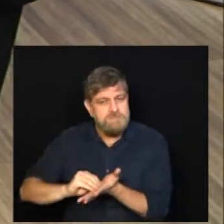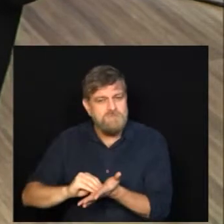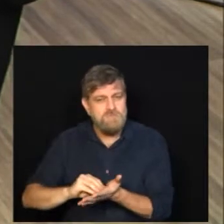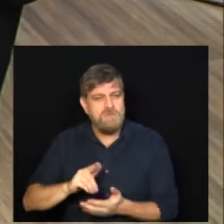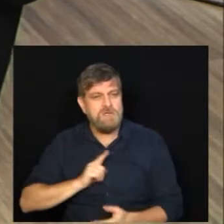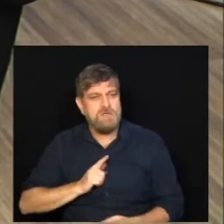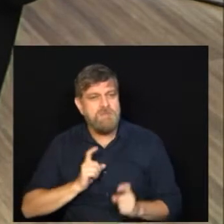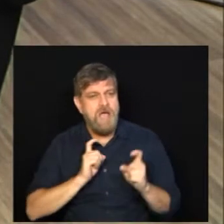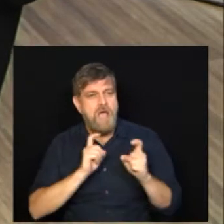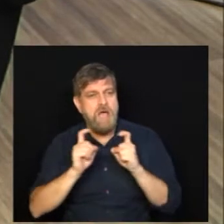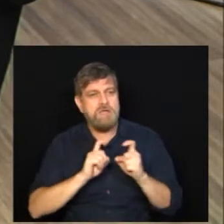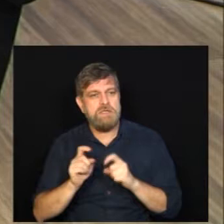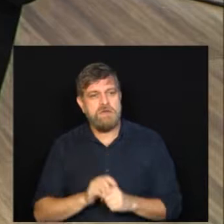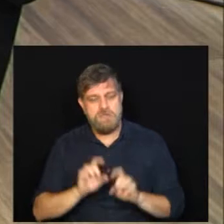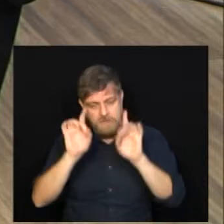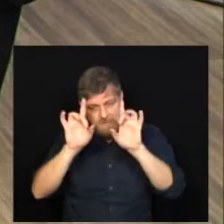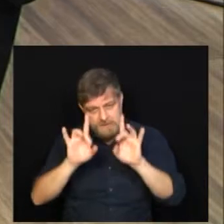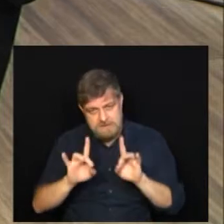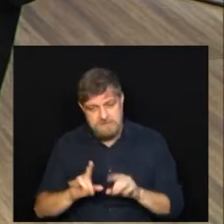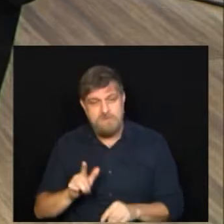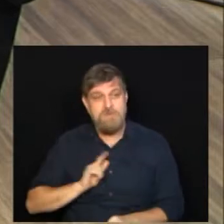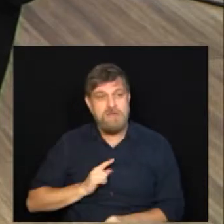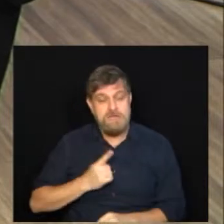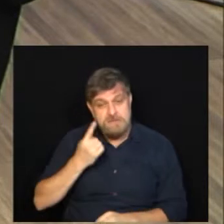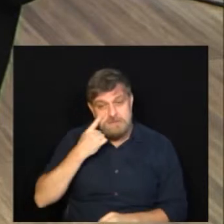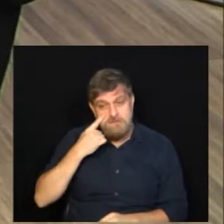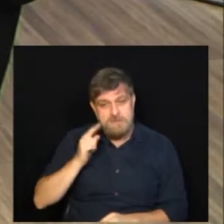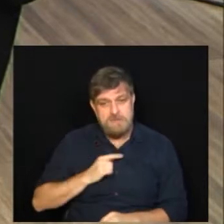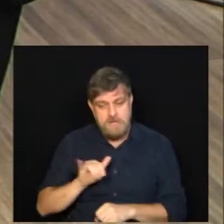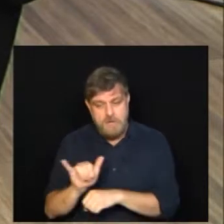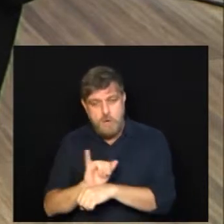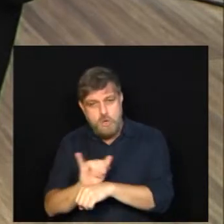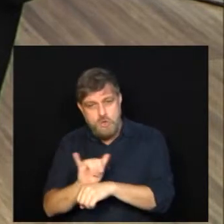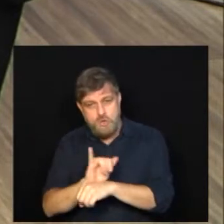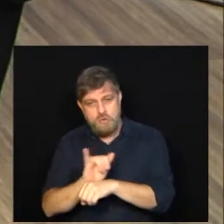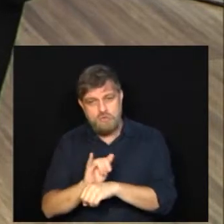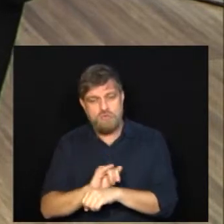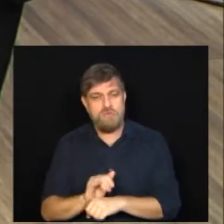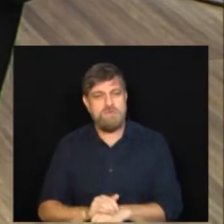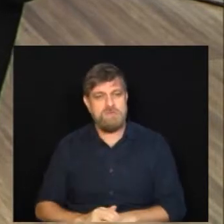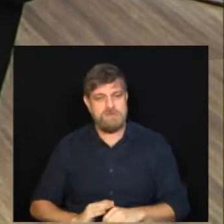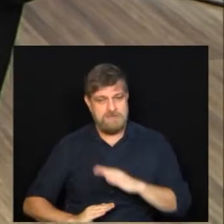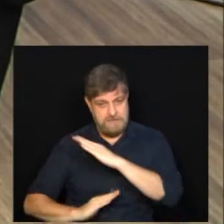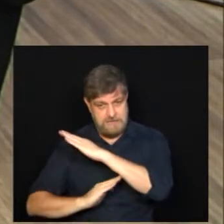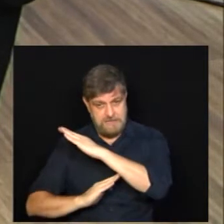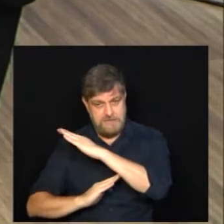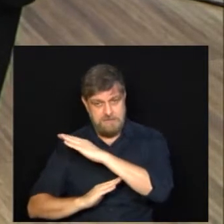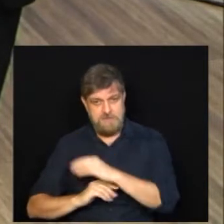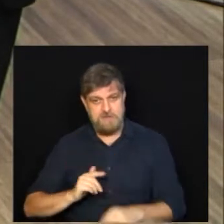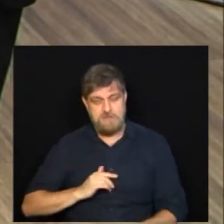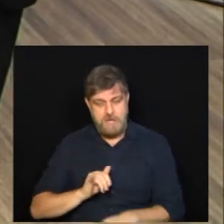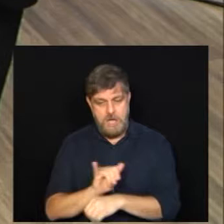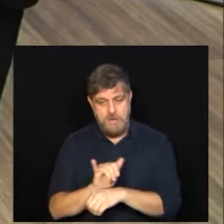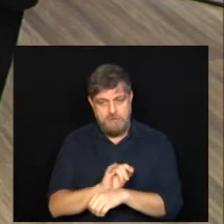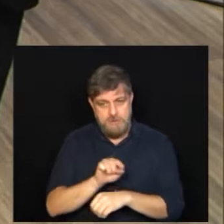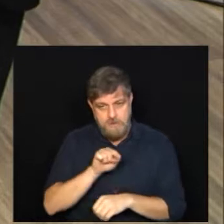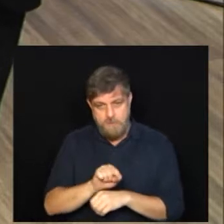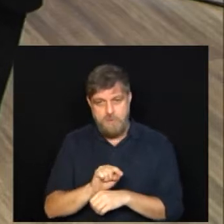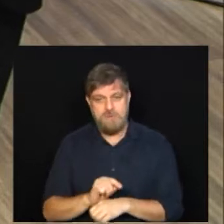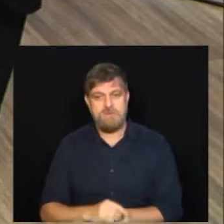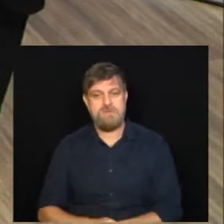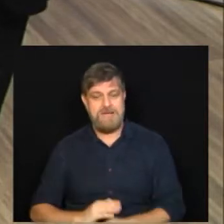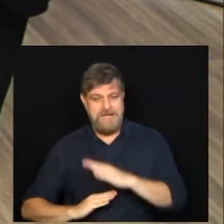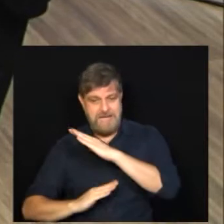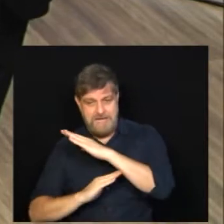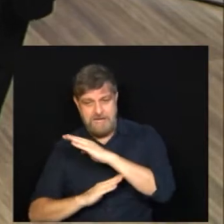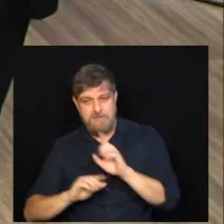aconteceram na reunião extraordinária. Quem quiser conferir no YouTube da TV Câmara Campinas, né? Isso, youtube.com/TV Câmara